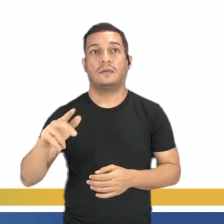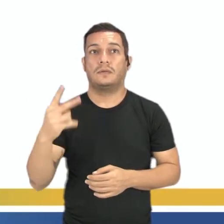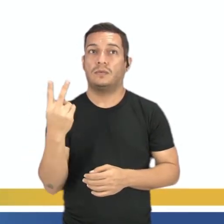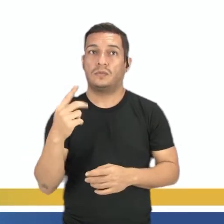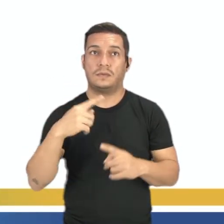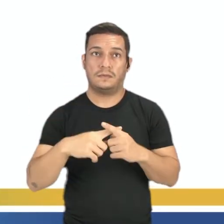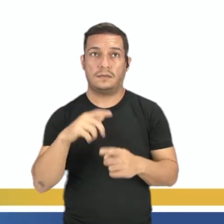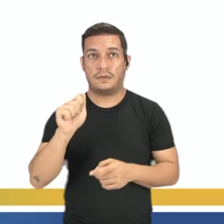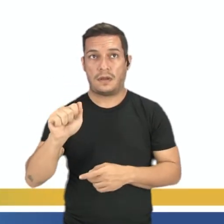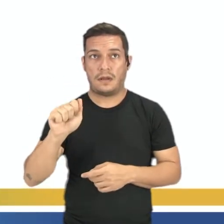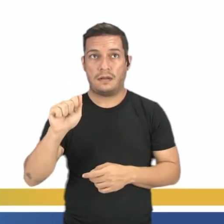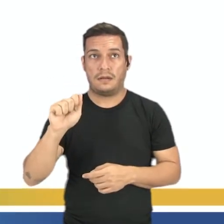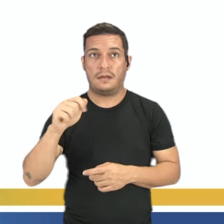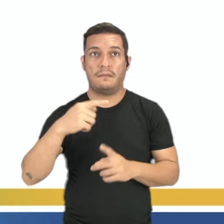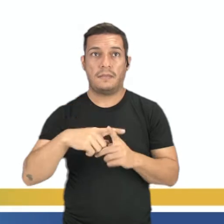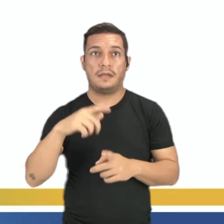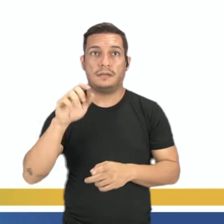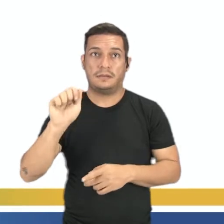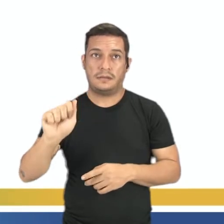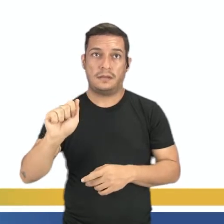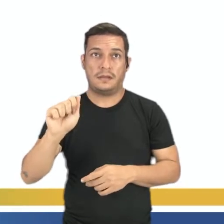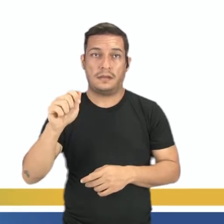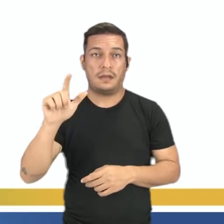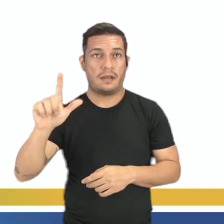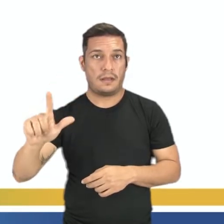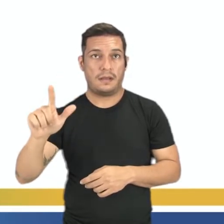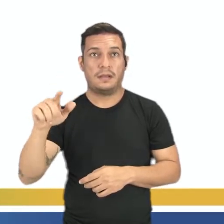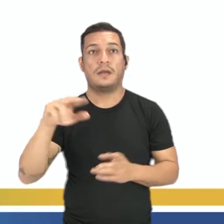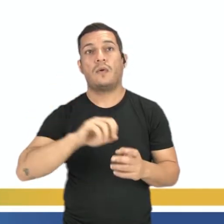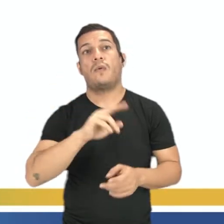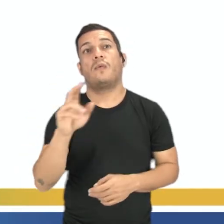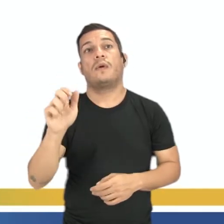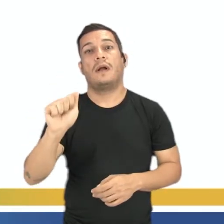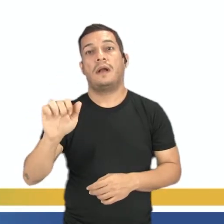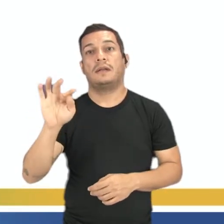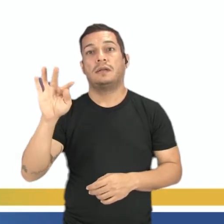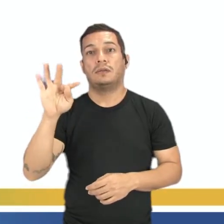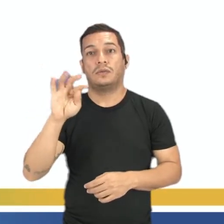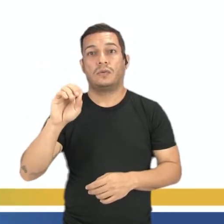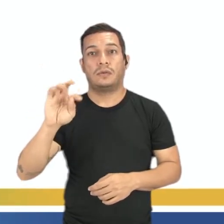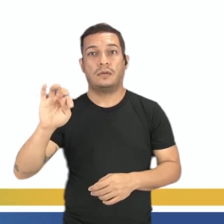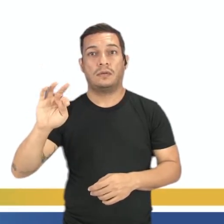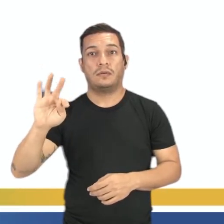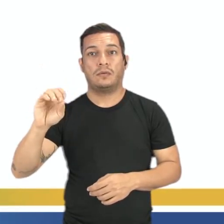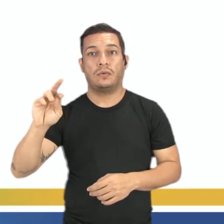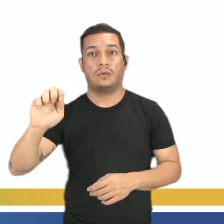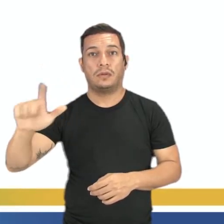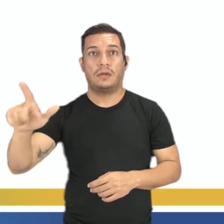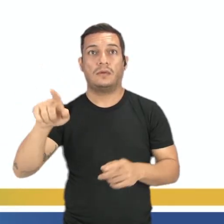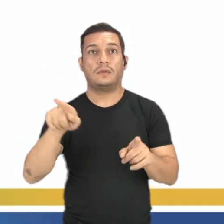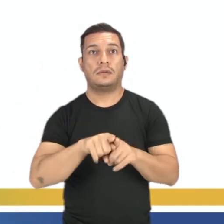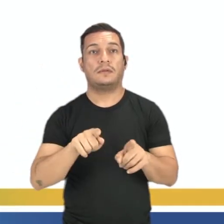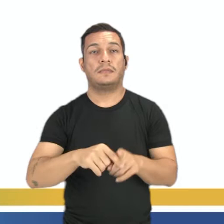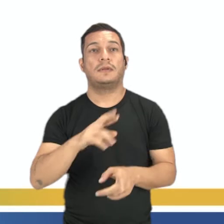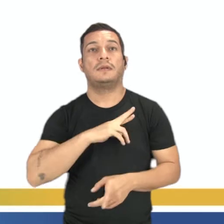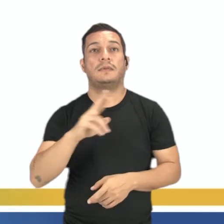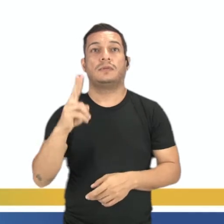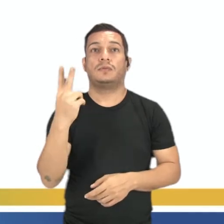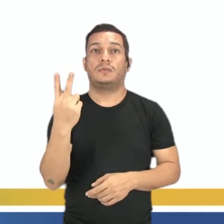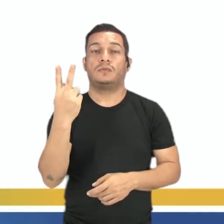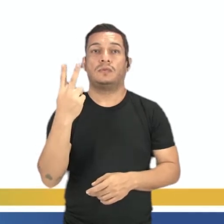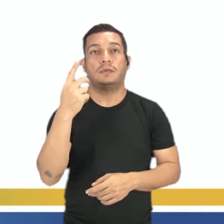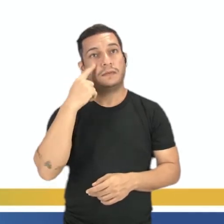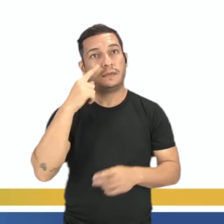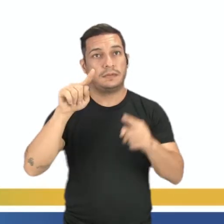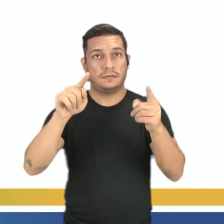2 vezes a área da base mais a área lateral. Ou a área total pode ser representada também como 2 vezes, temos